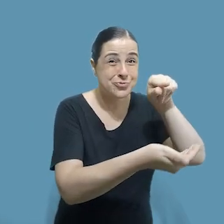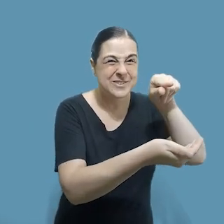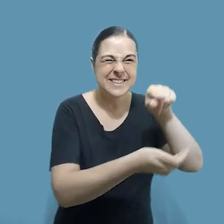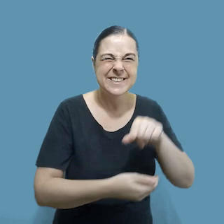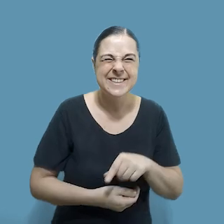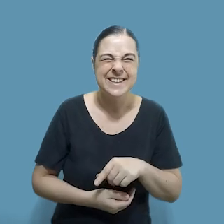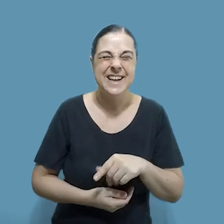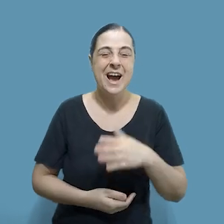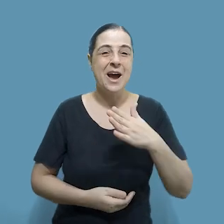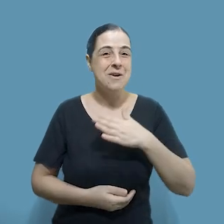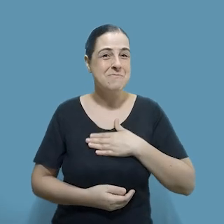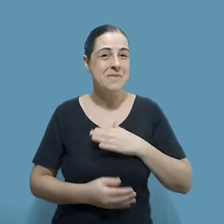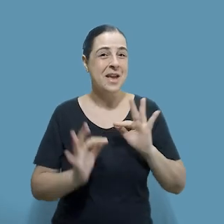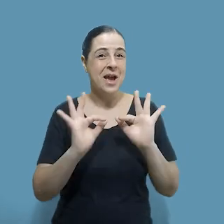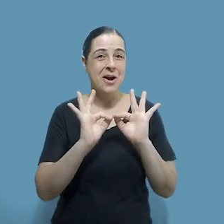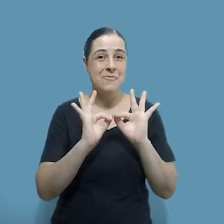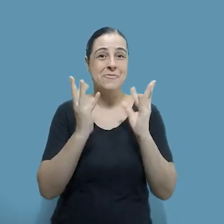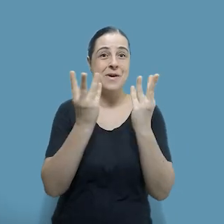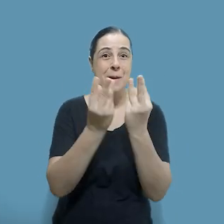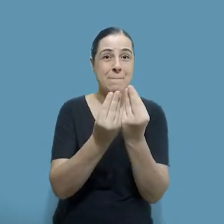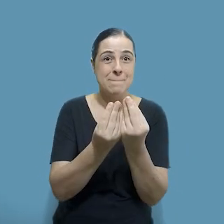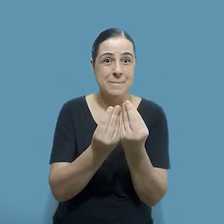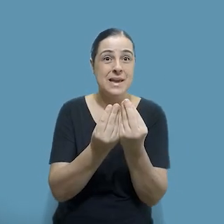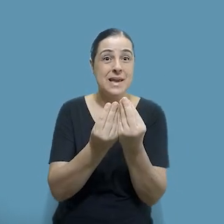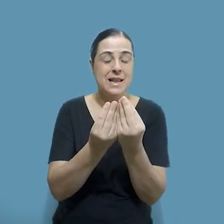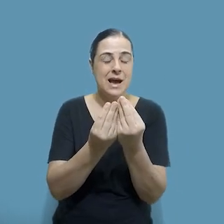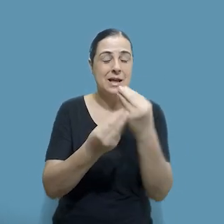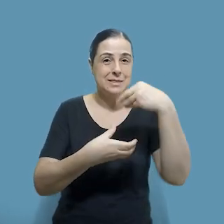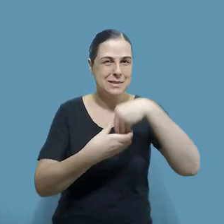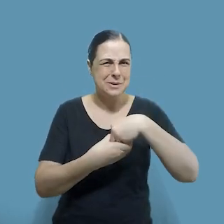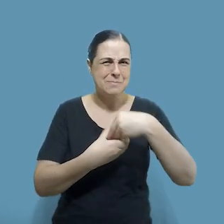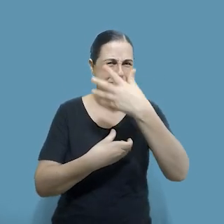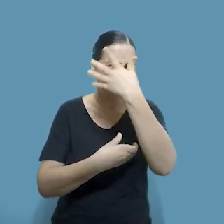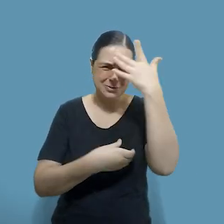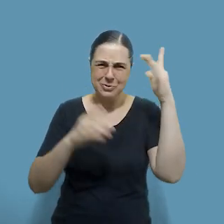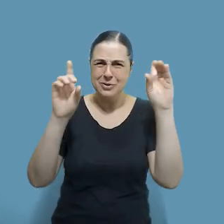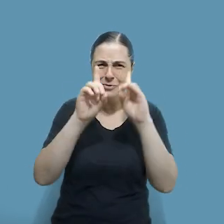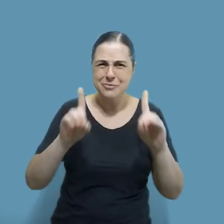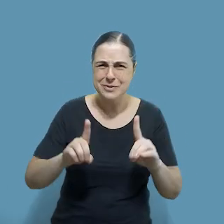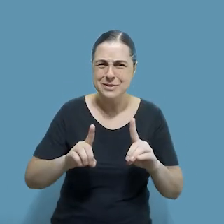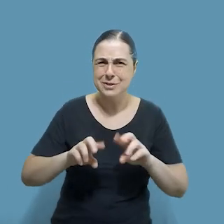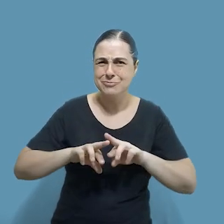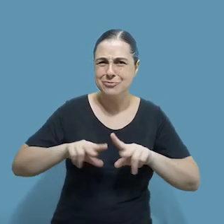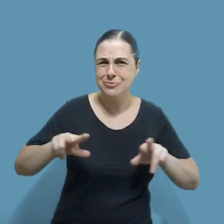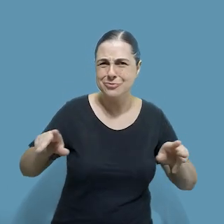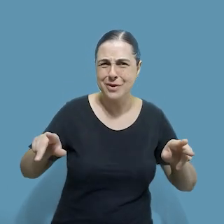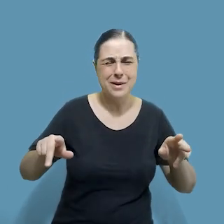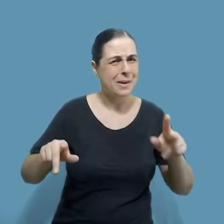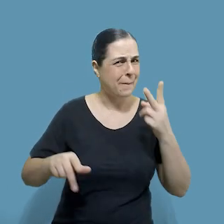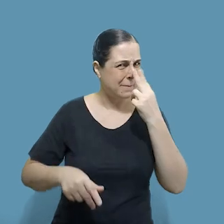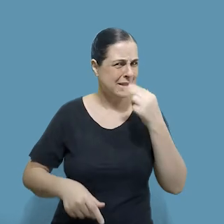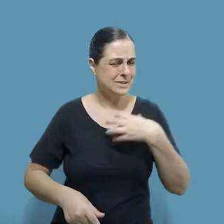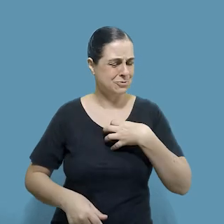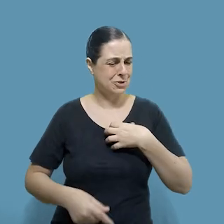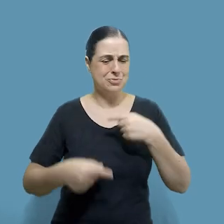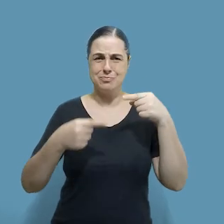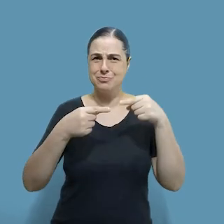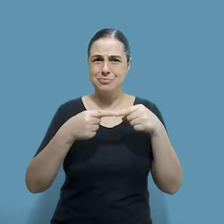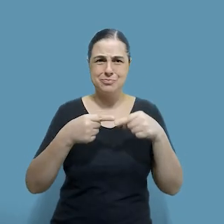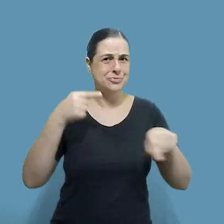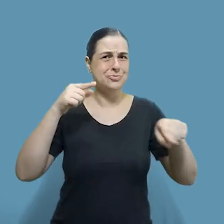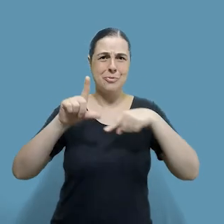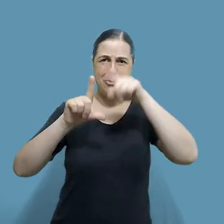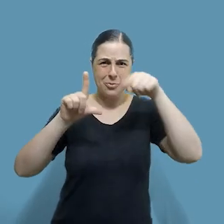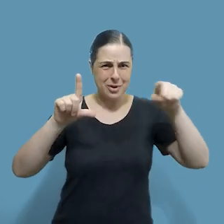pessoas alegres e, enfim, completamente fora da curva, né? Da época, principalmente. A